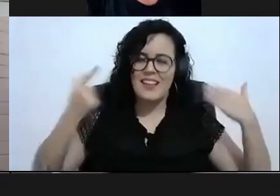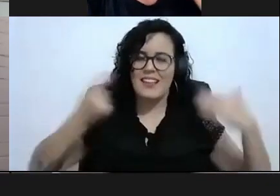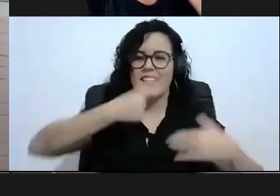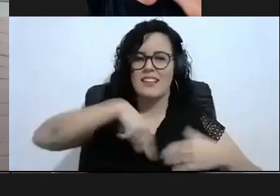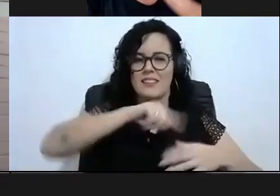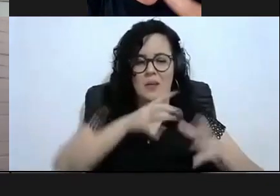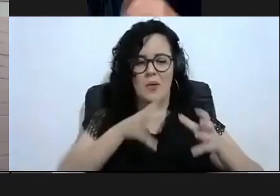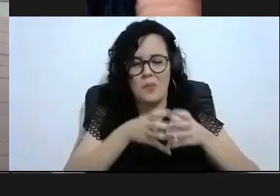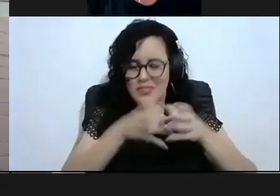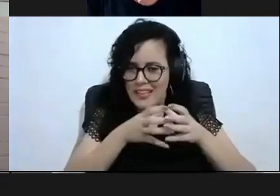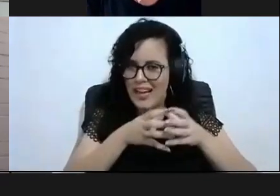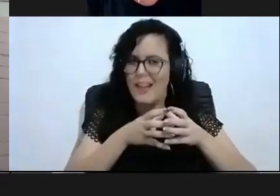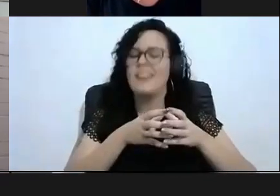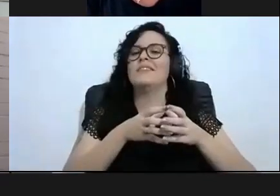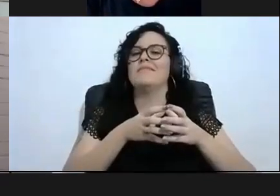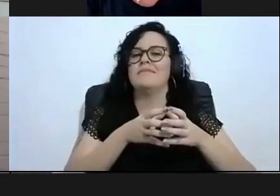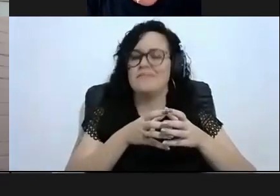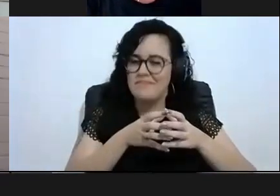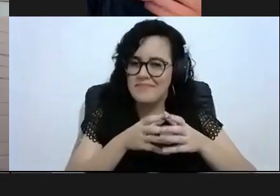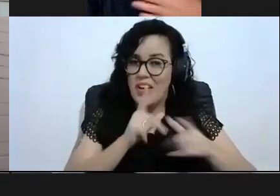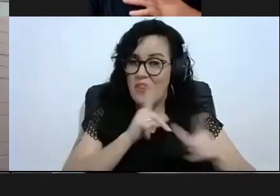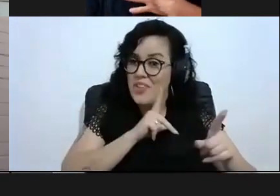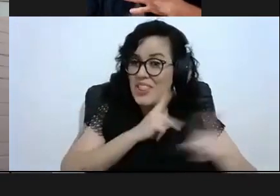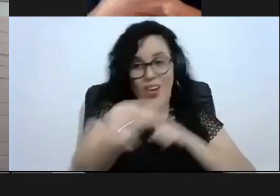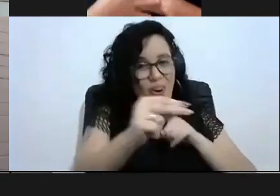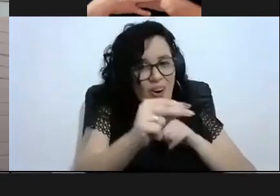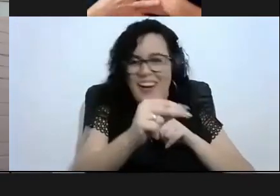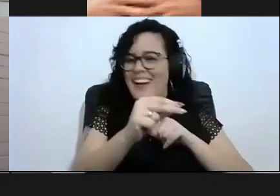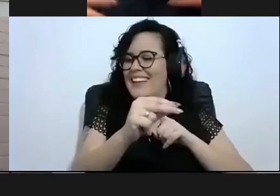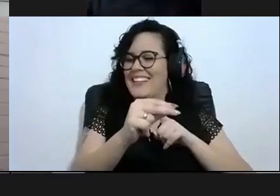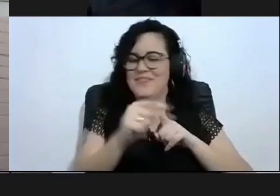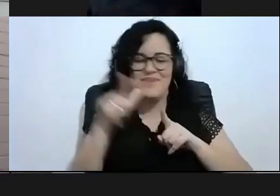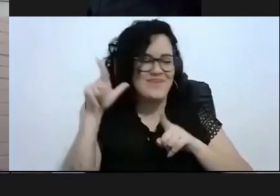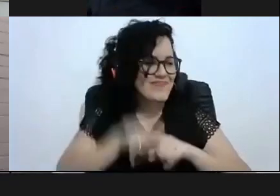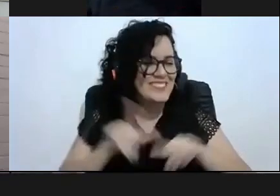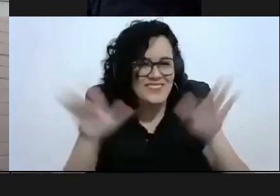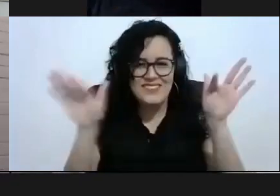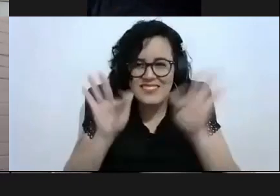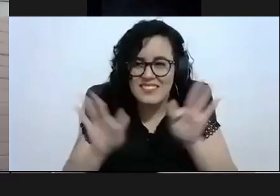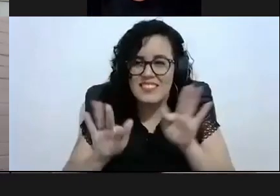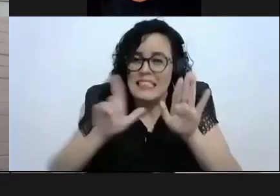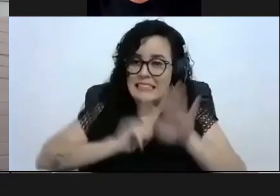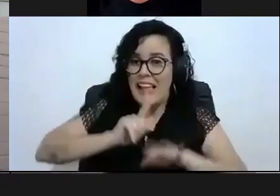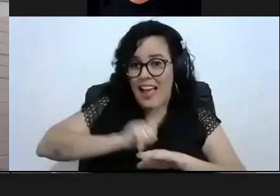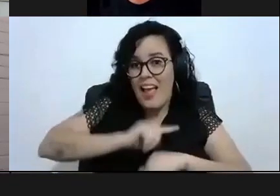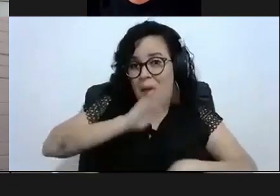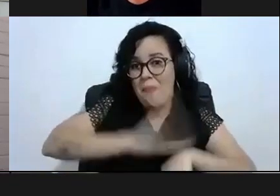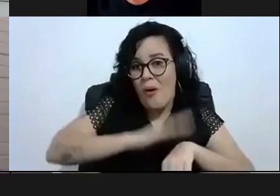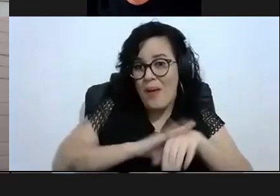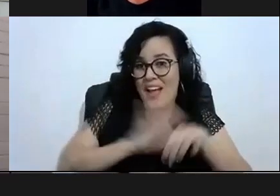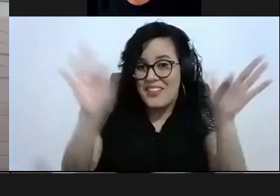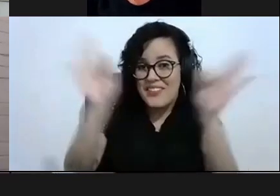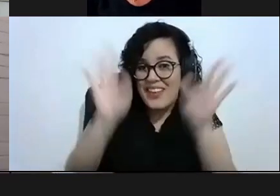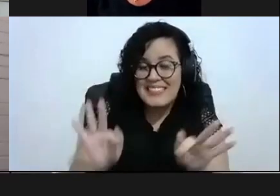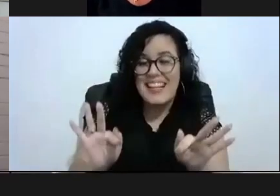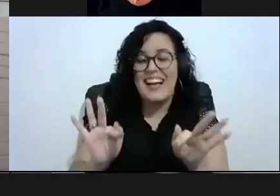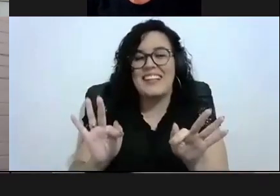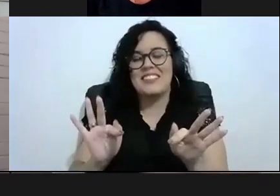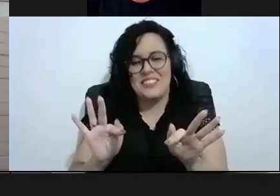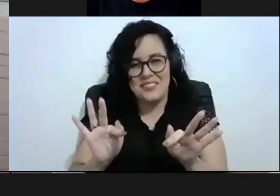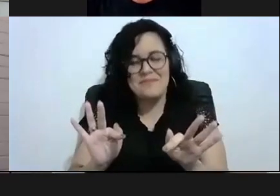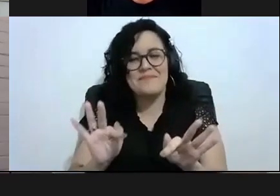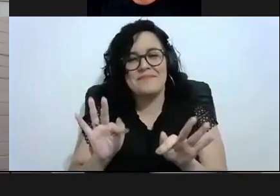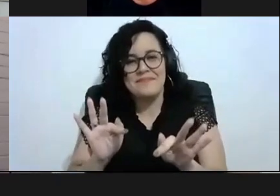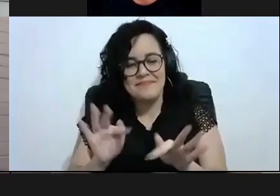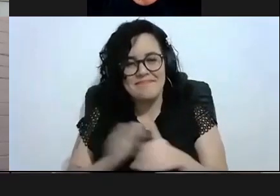Nossa, foi uma vitória para nós. Então, a gente tem esses momentos de felicidade, né?